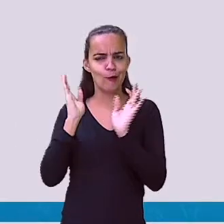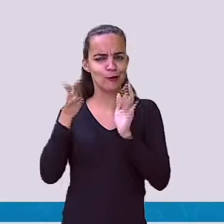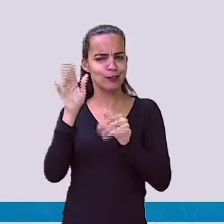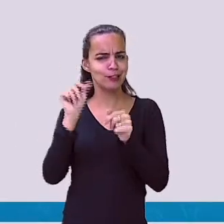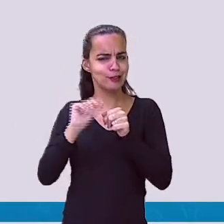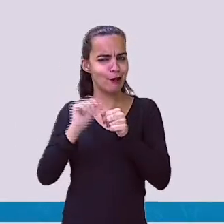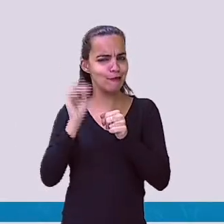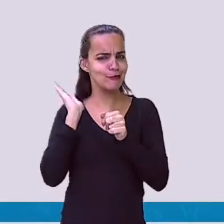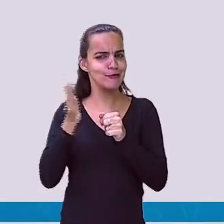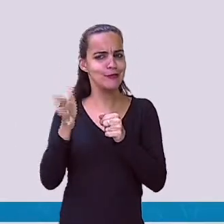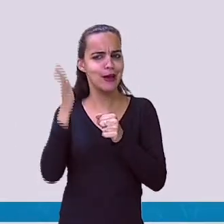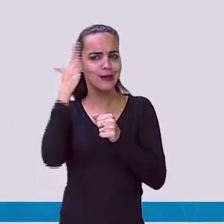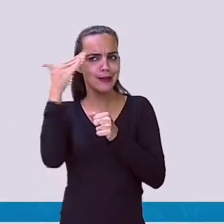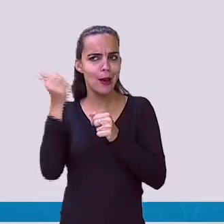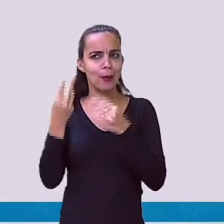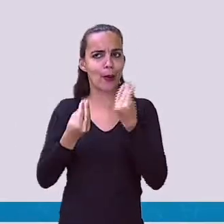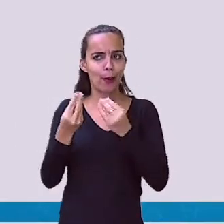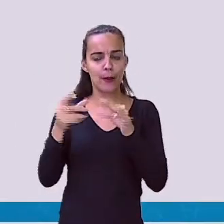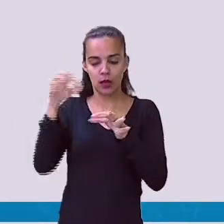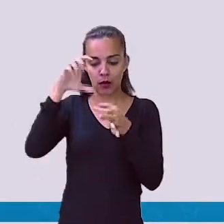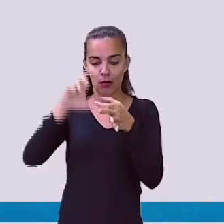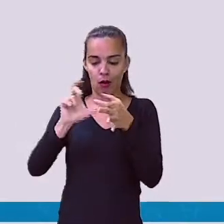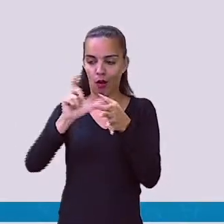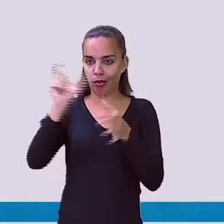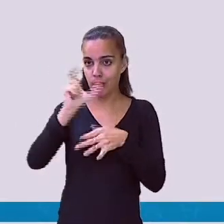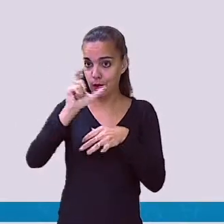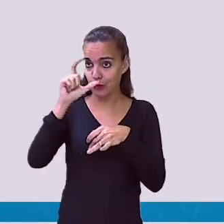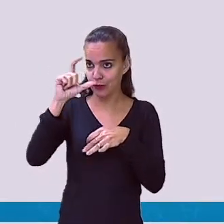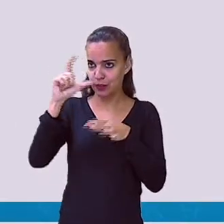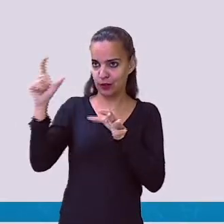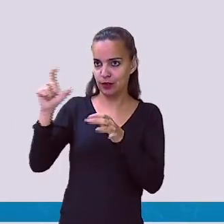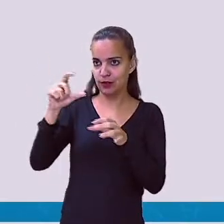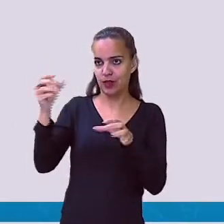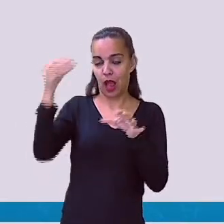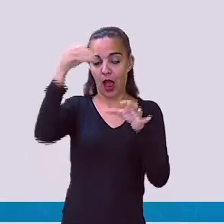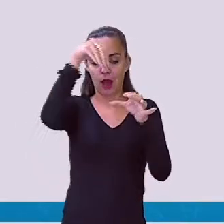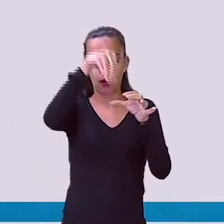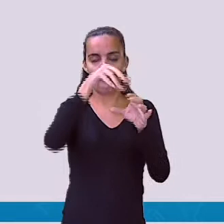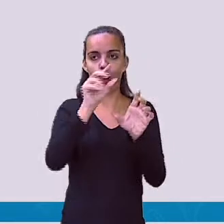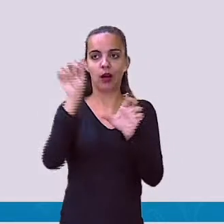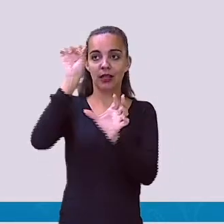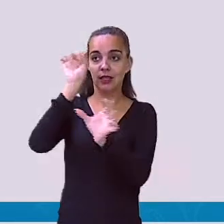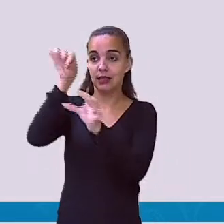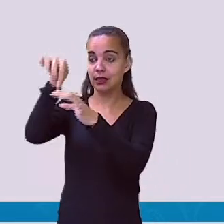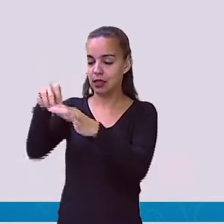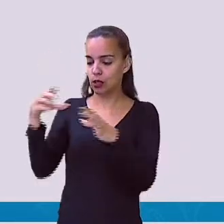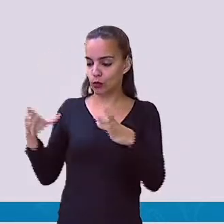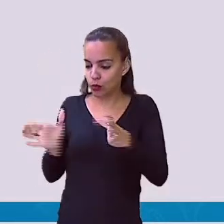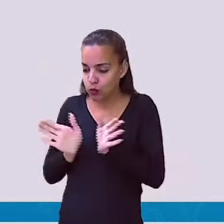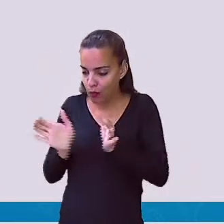já percebeu que isso é feito, e aí estes tubos, eles são